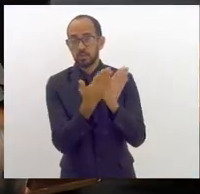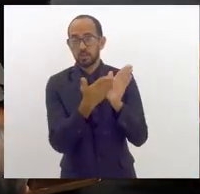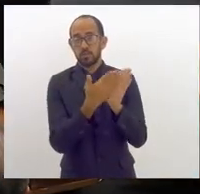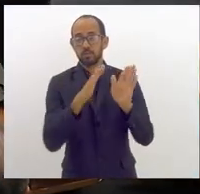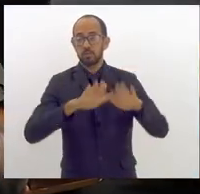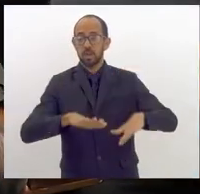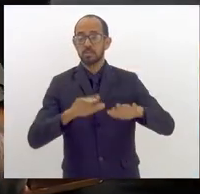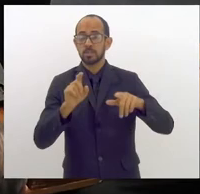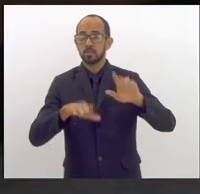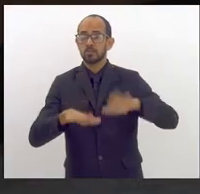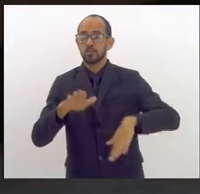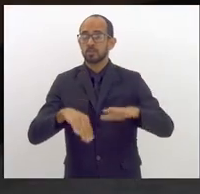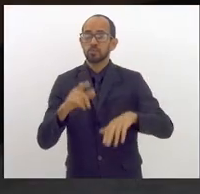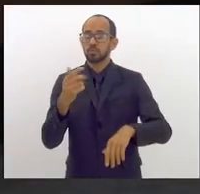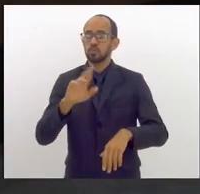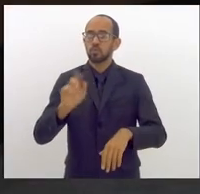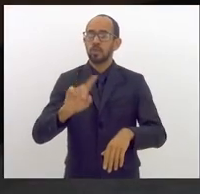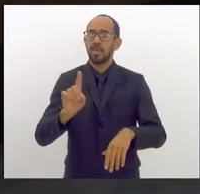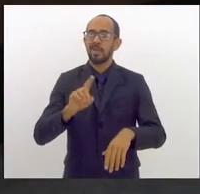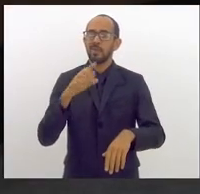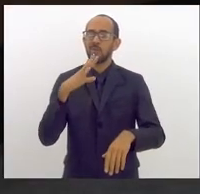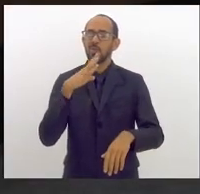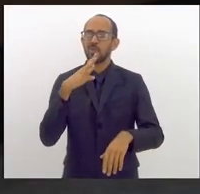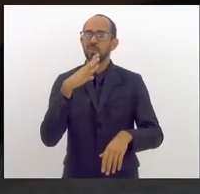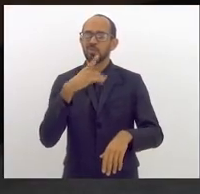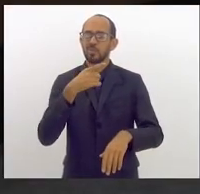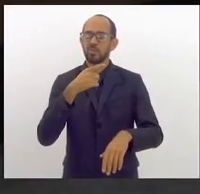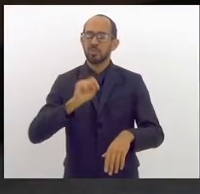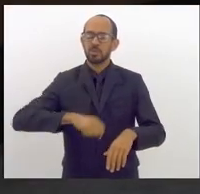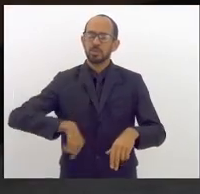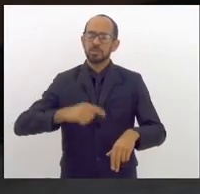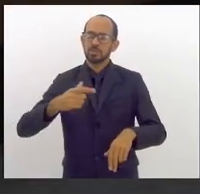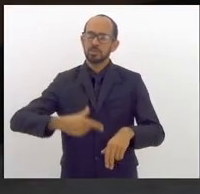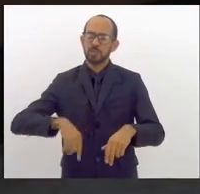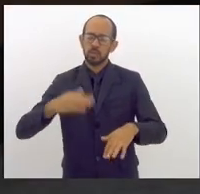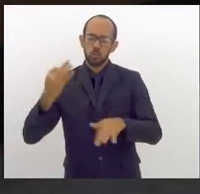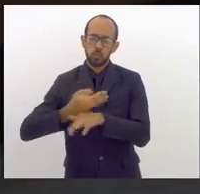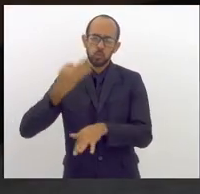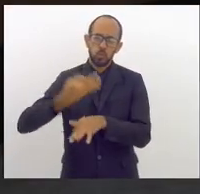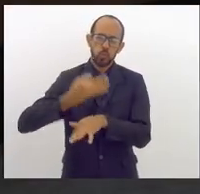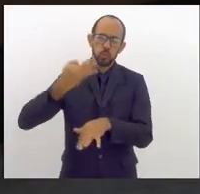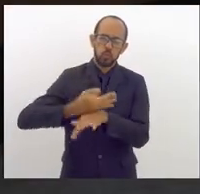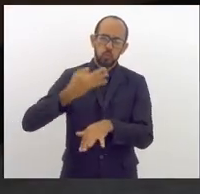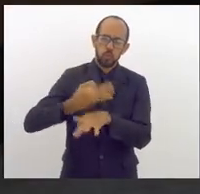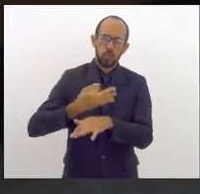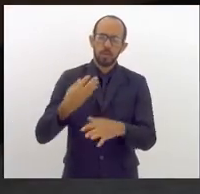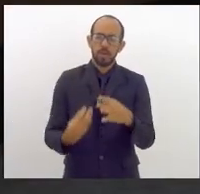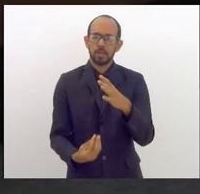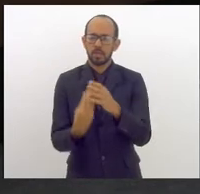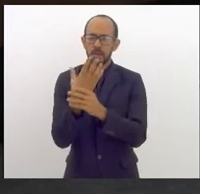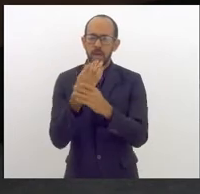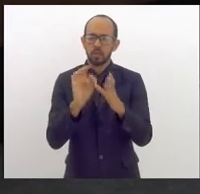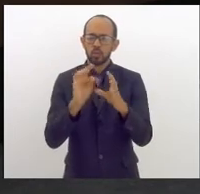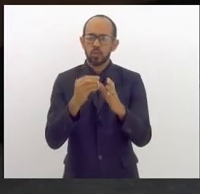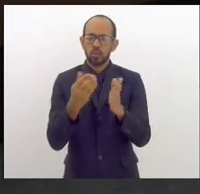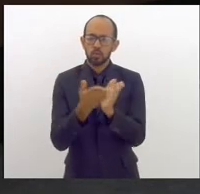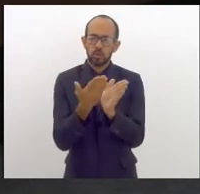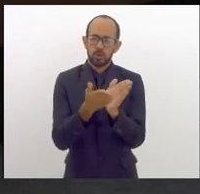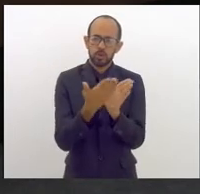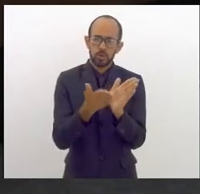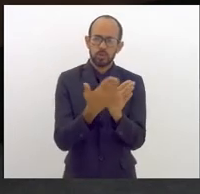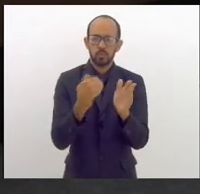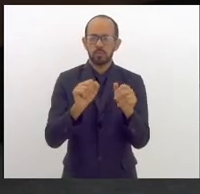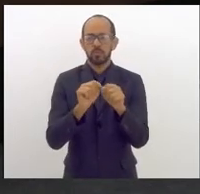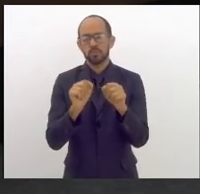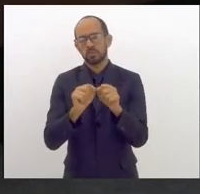muito conhecidas nem sempre muito divulgadas passa o nosso foco para fazer a produção gráfica pra fazer a produção editorial pra fazer o